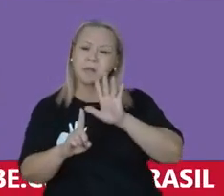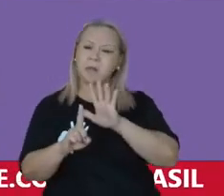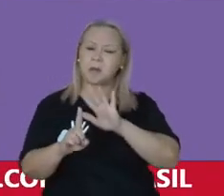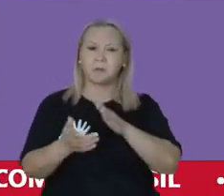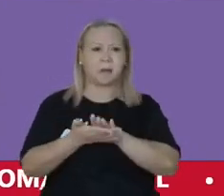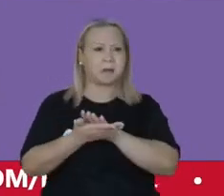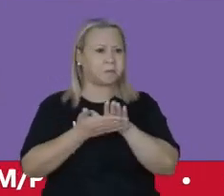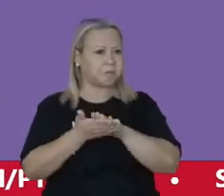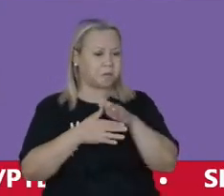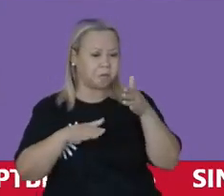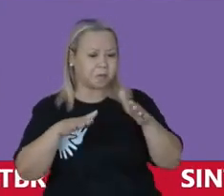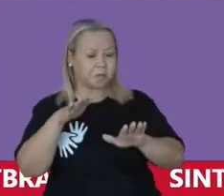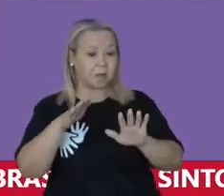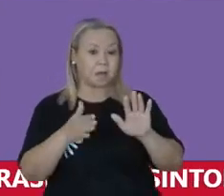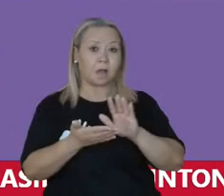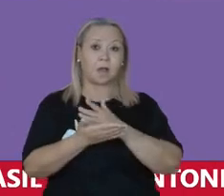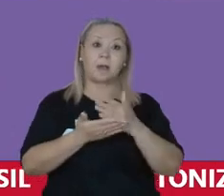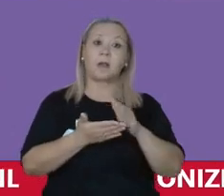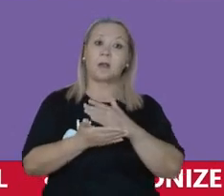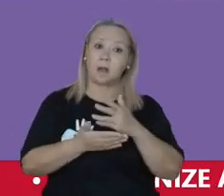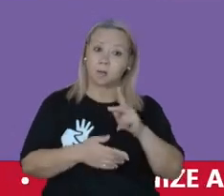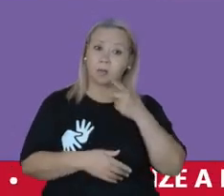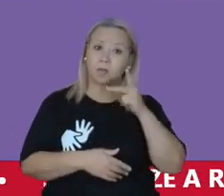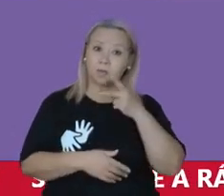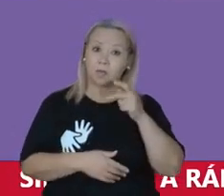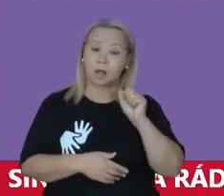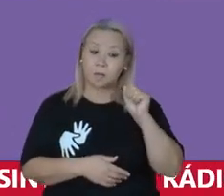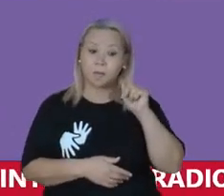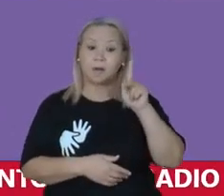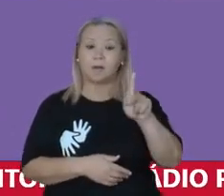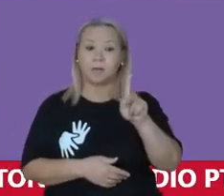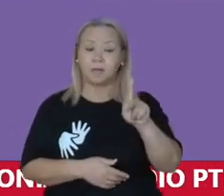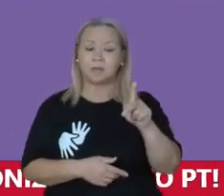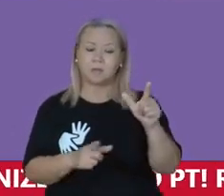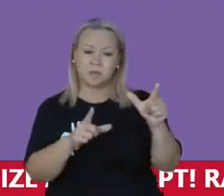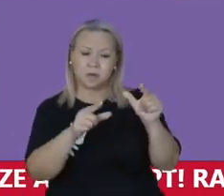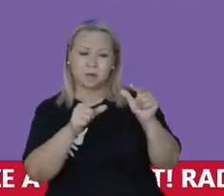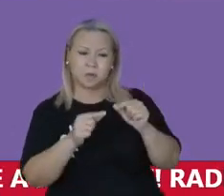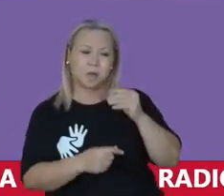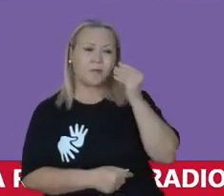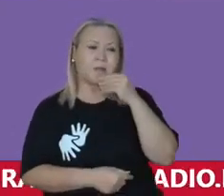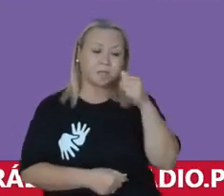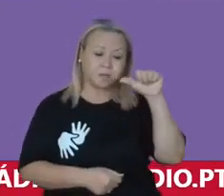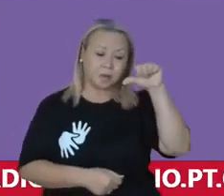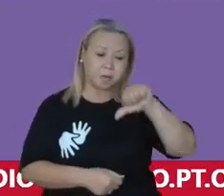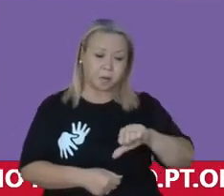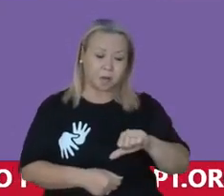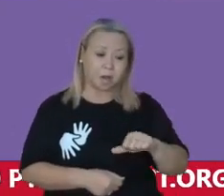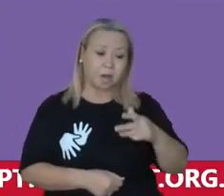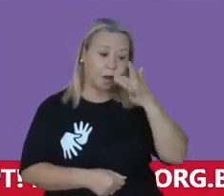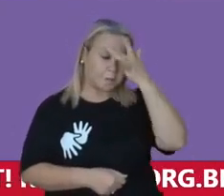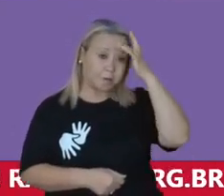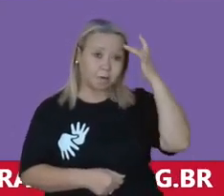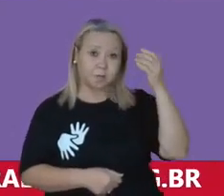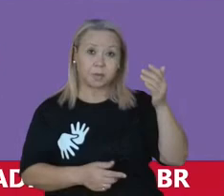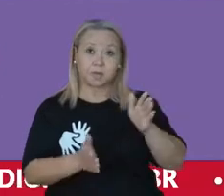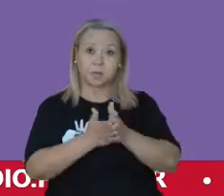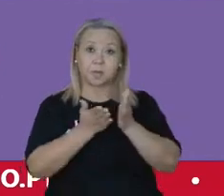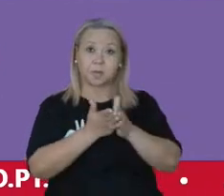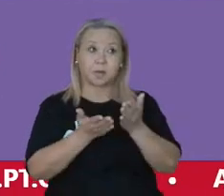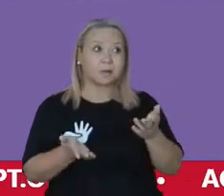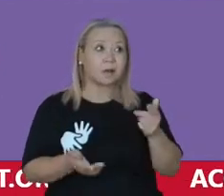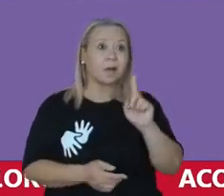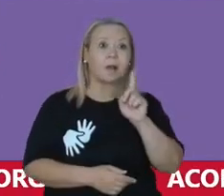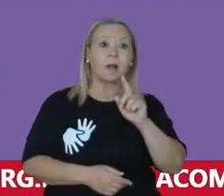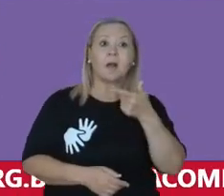na desigualdade, alguns diziam vai tornar a Previdência muito mais regressiva, vai piorar para as pessoas mais pobres, e outros diziam não, essa